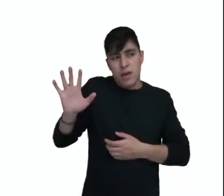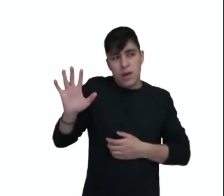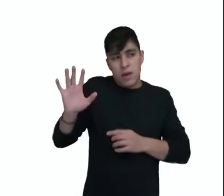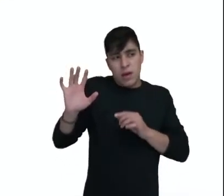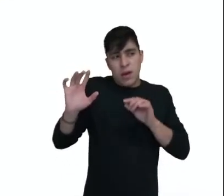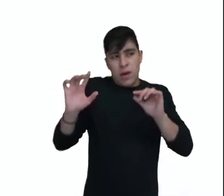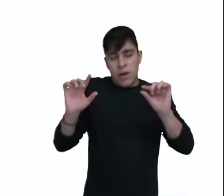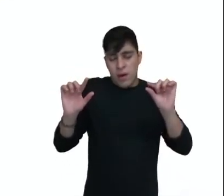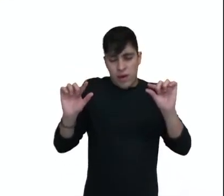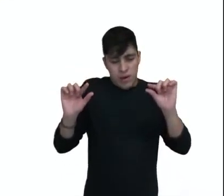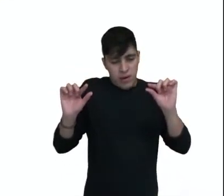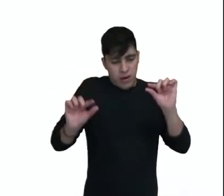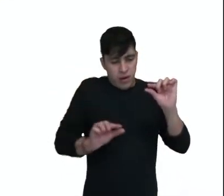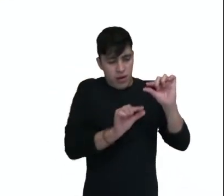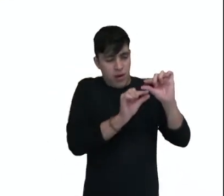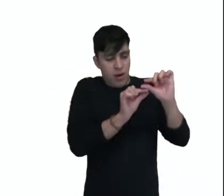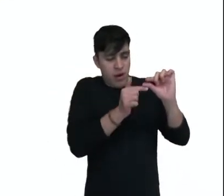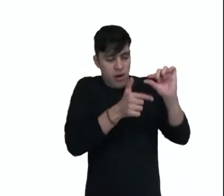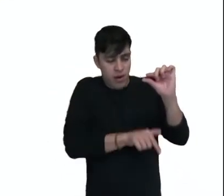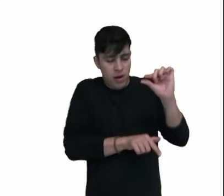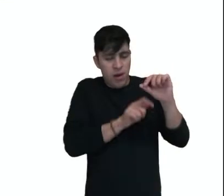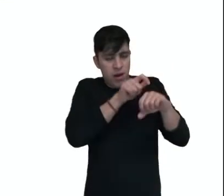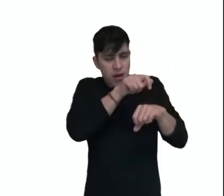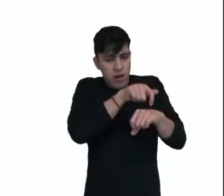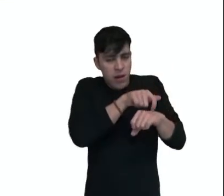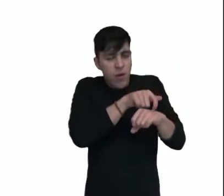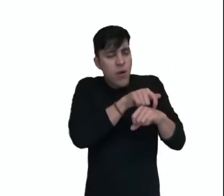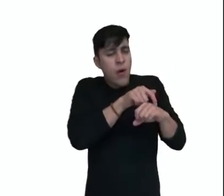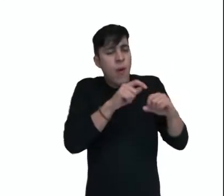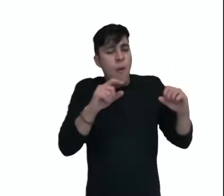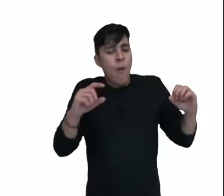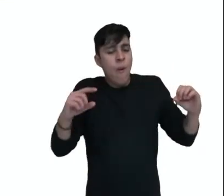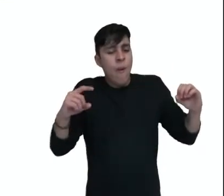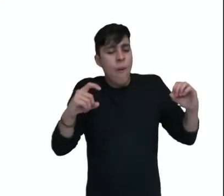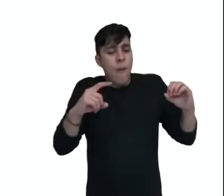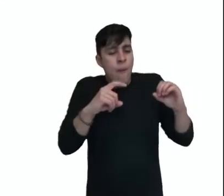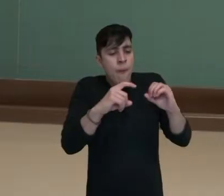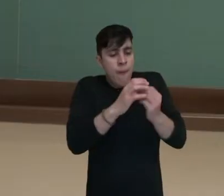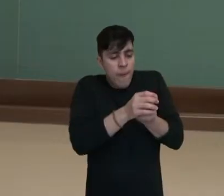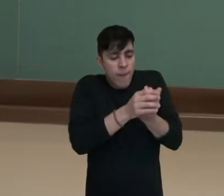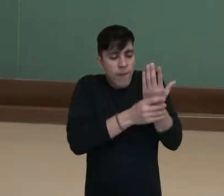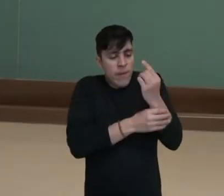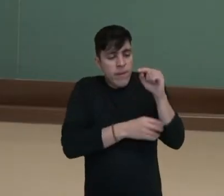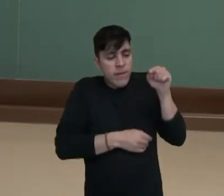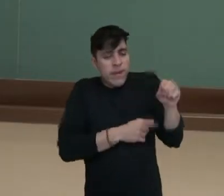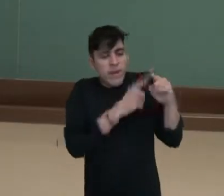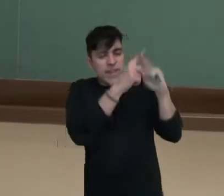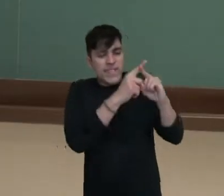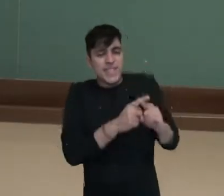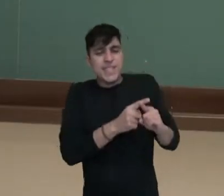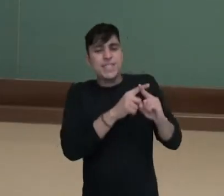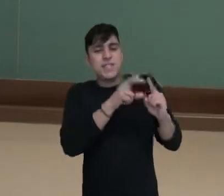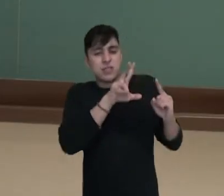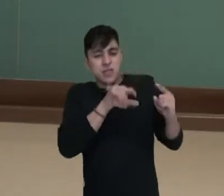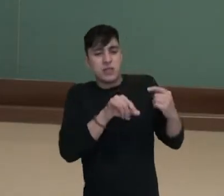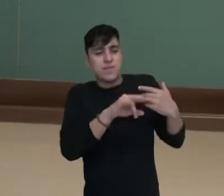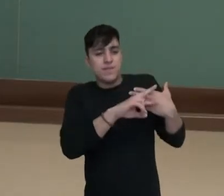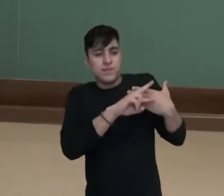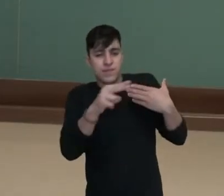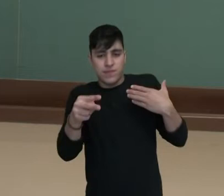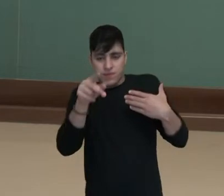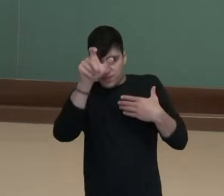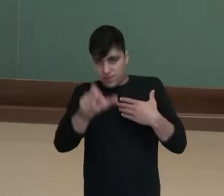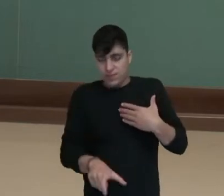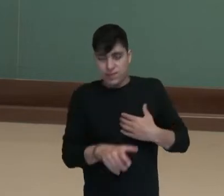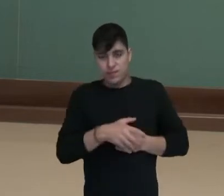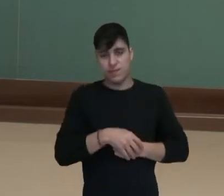cromossomo aqui veio a mais. Na hora de formar os gametas, pode ser que esse cromossomo é o que vai dar origem a um novo indivíduo.